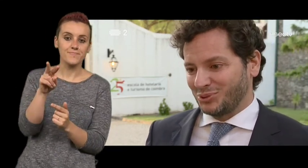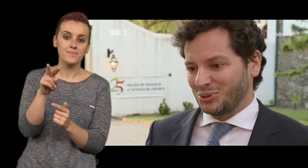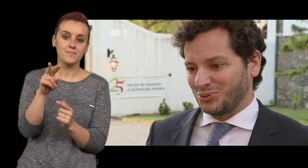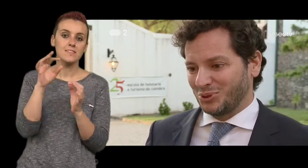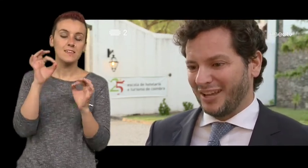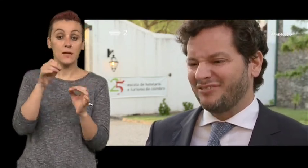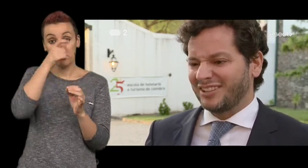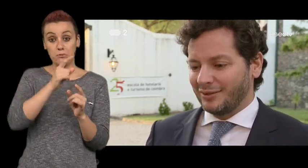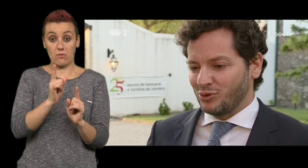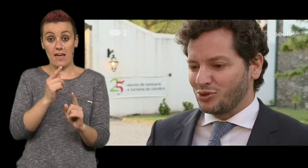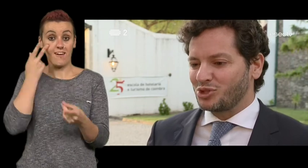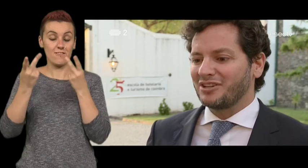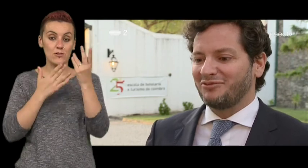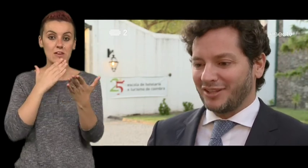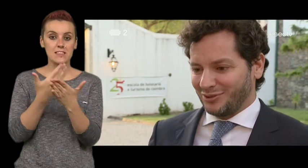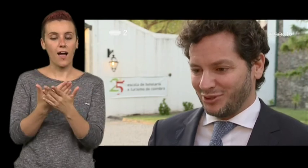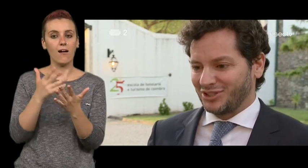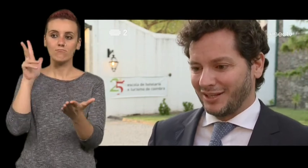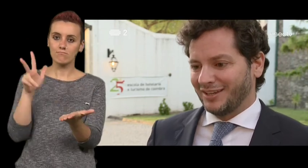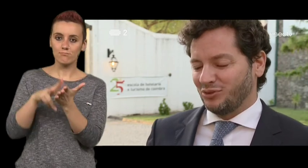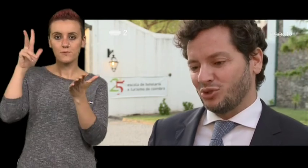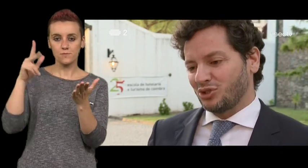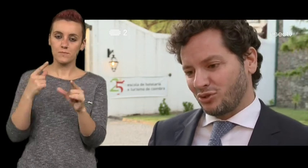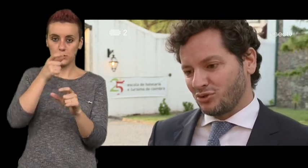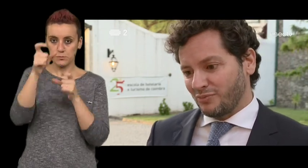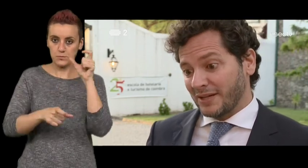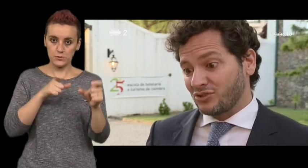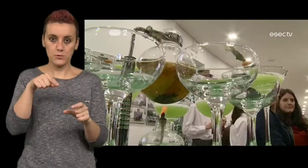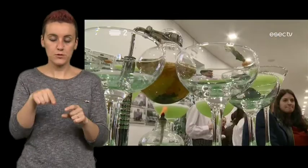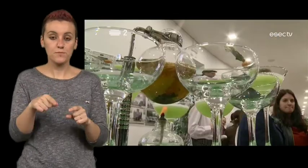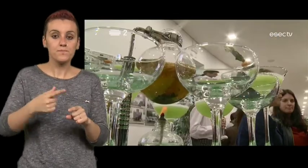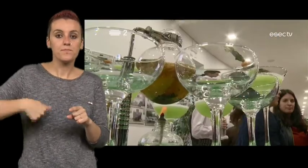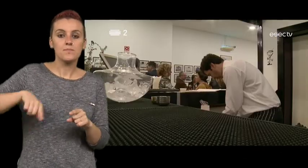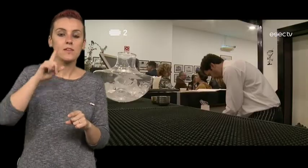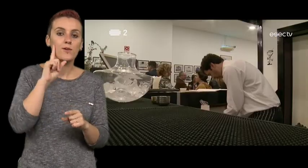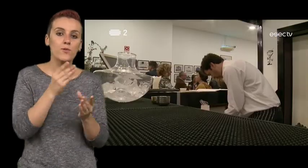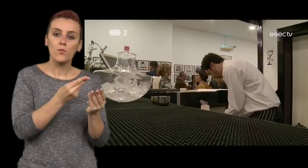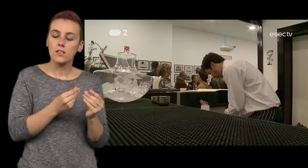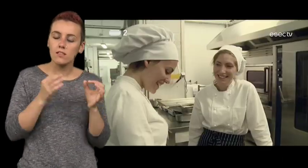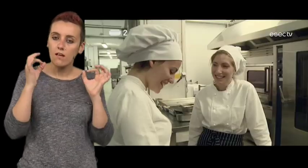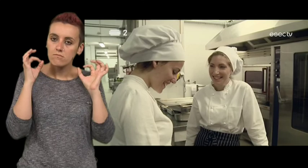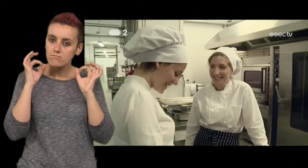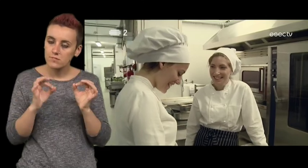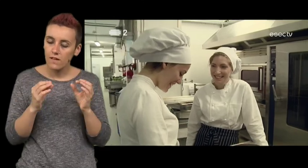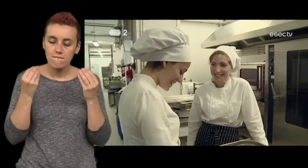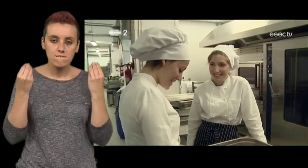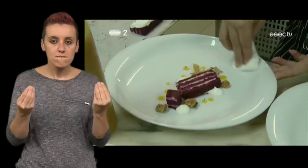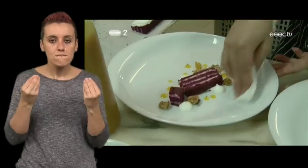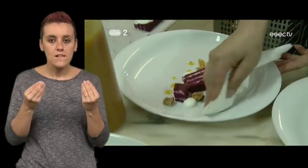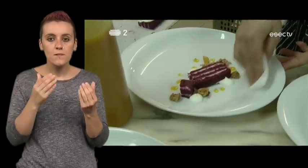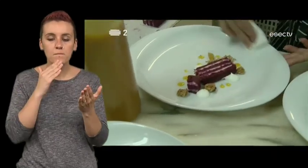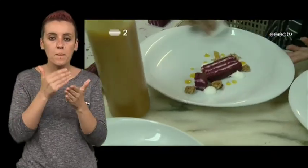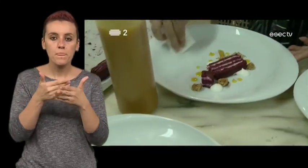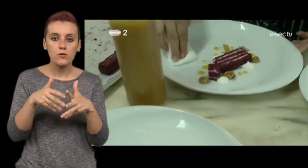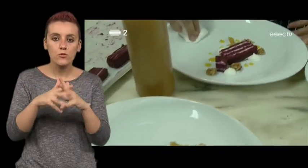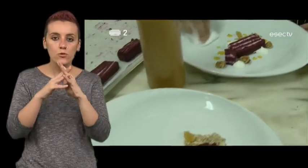são os avaliadores e os certificadores dos nossos recursos humanos, é que existe uma qualidade enorme do ponto de vista